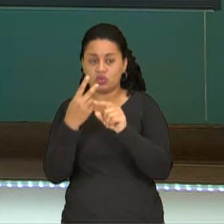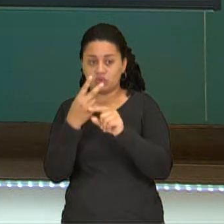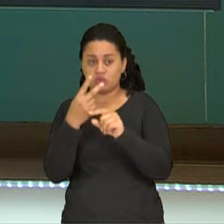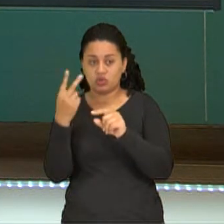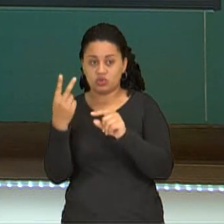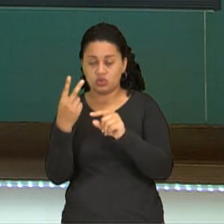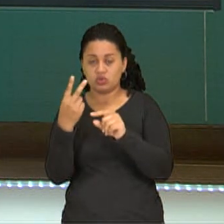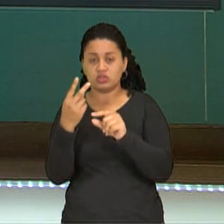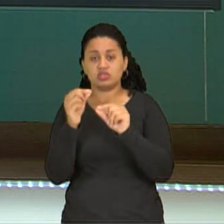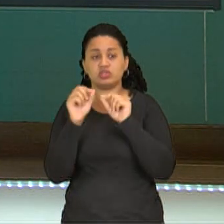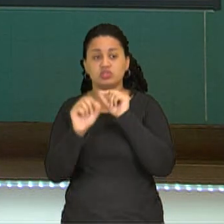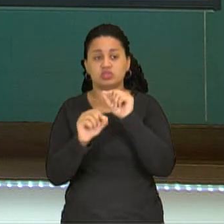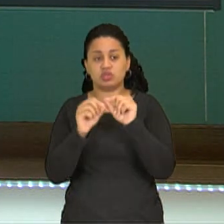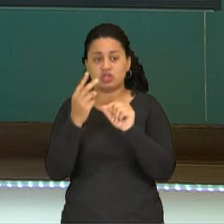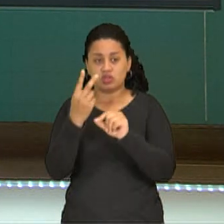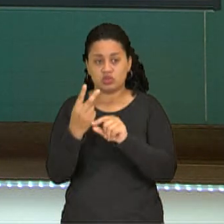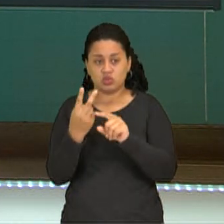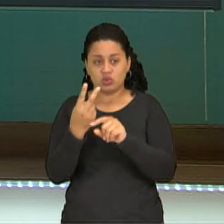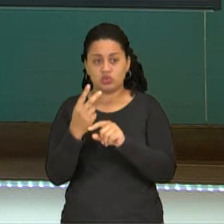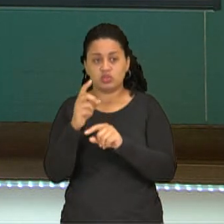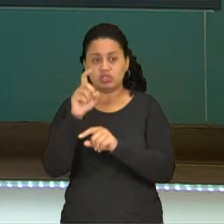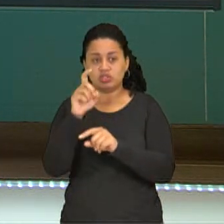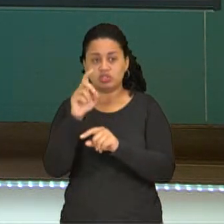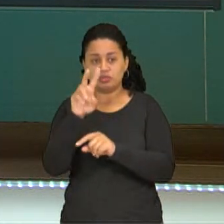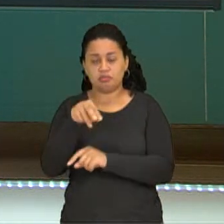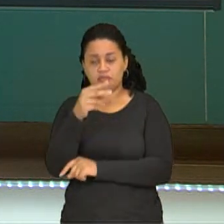aqui, vai dar 2πxh.